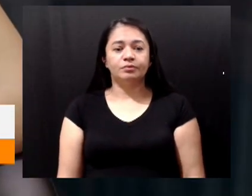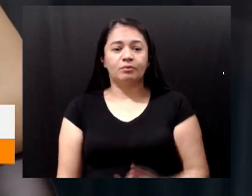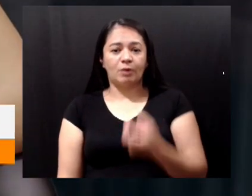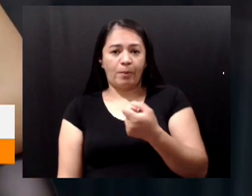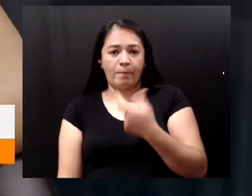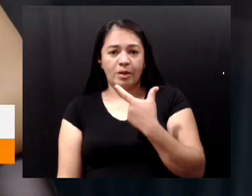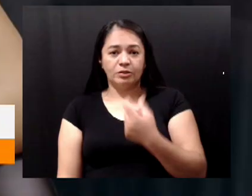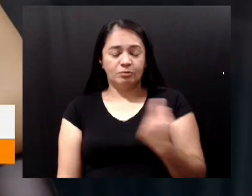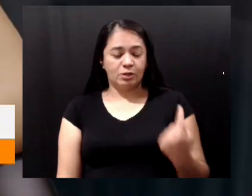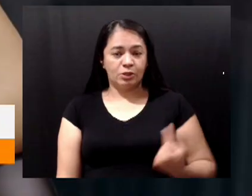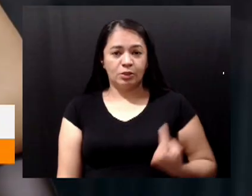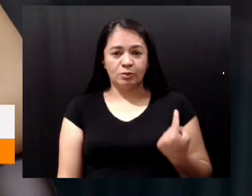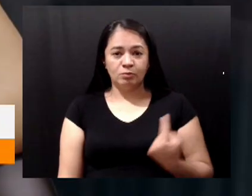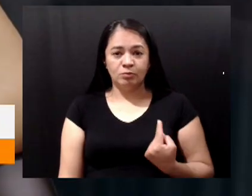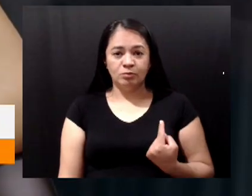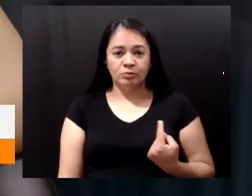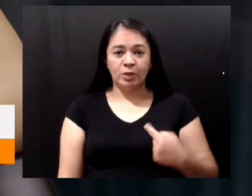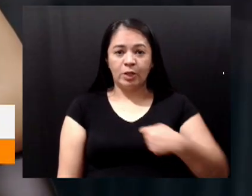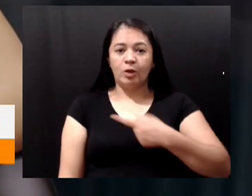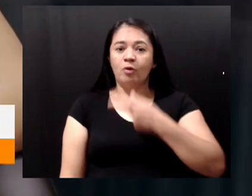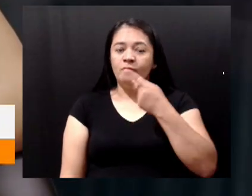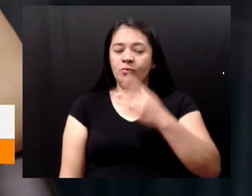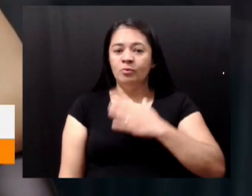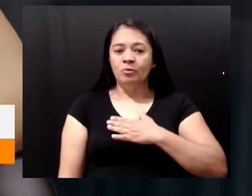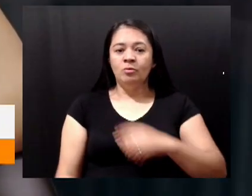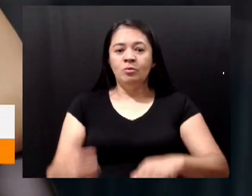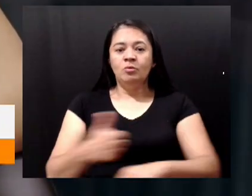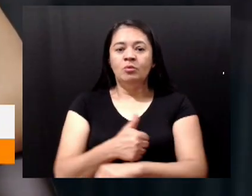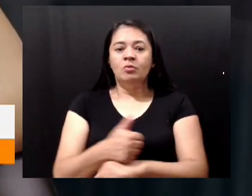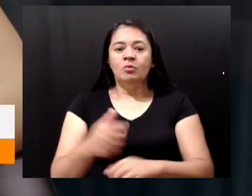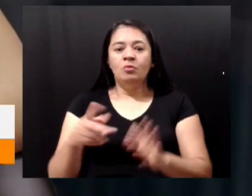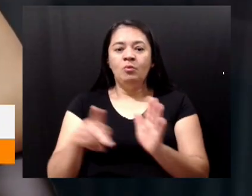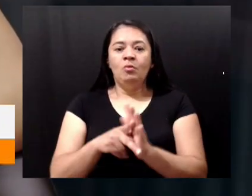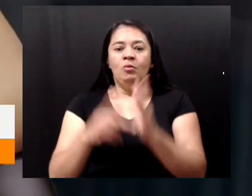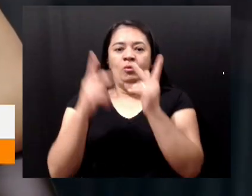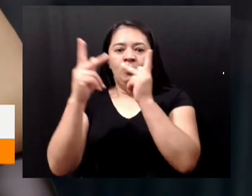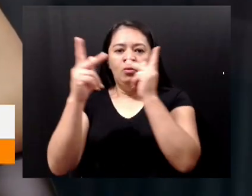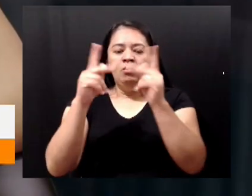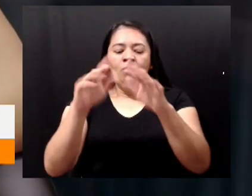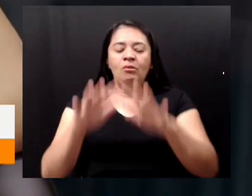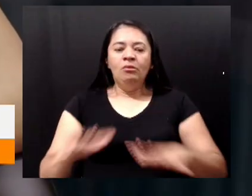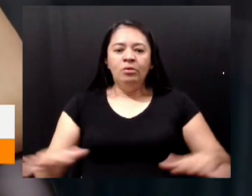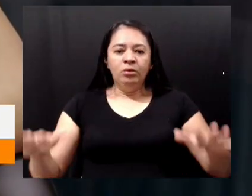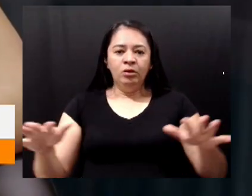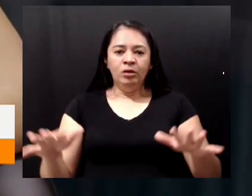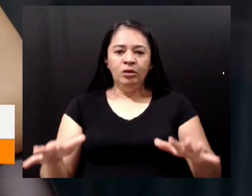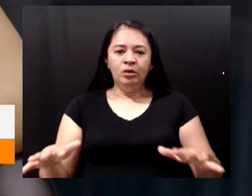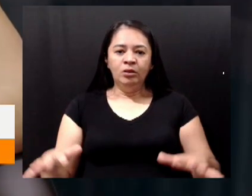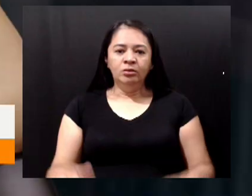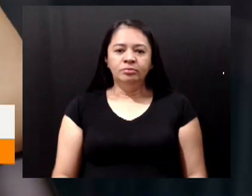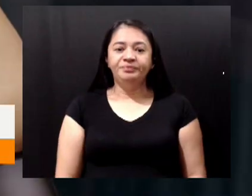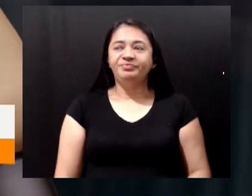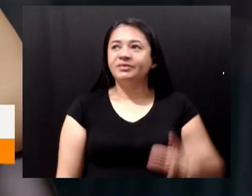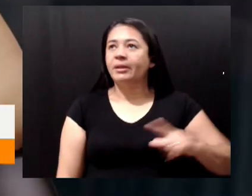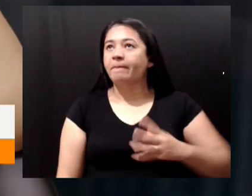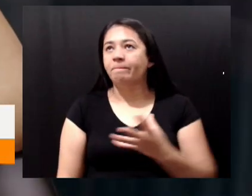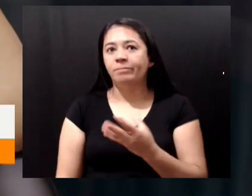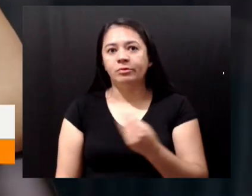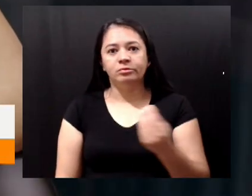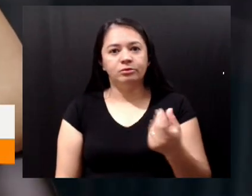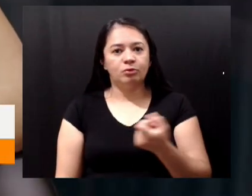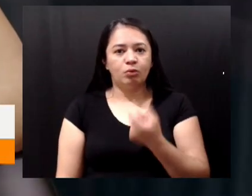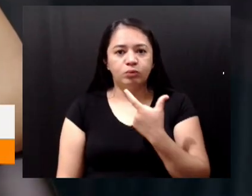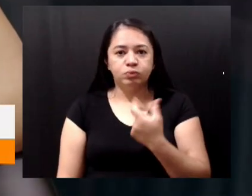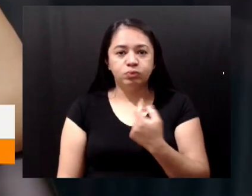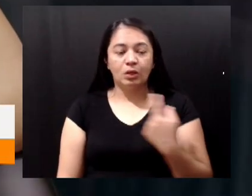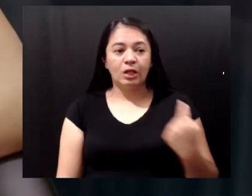minha especialidade, né, a psiquiatria, que é uma área que há muita automedicação, né? Principalmente